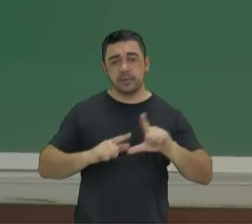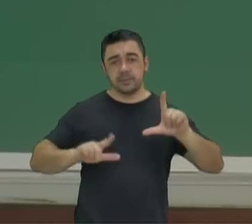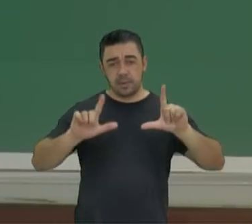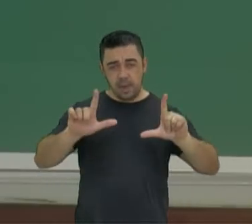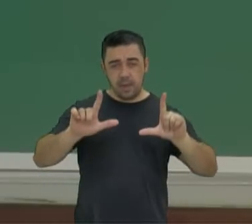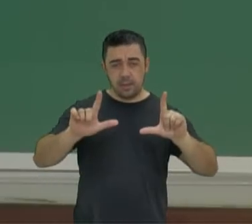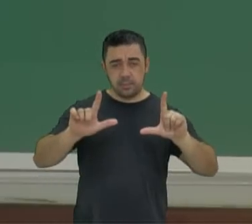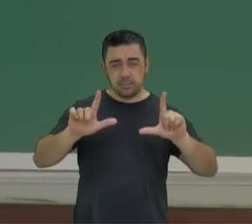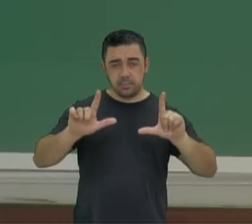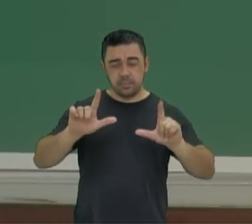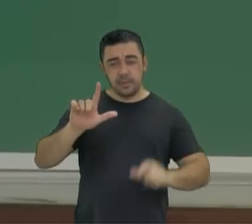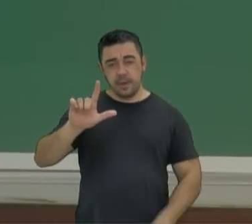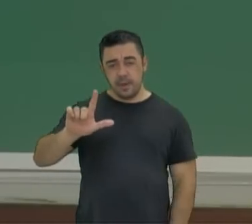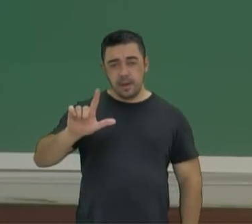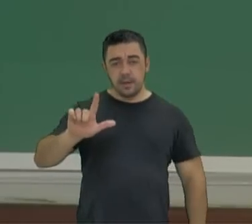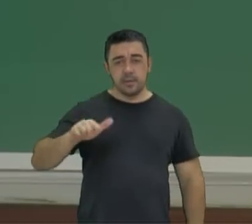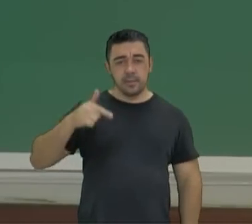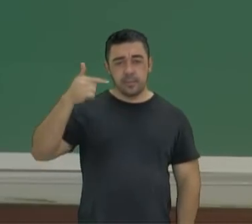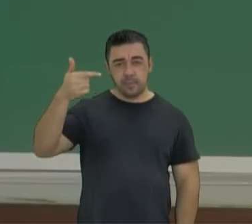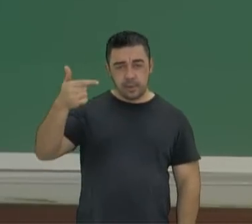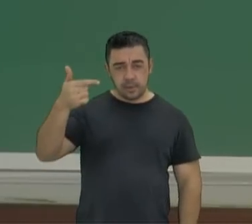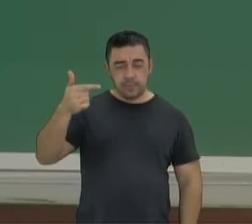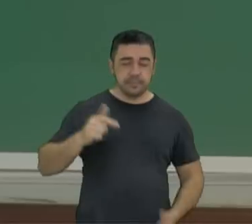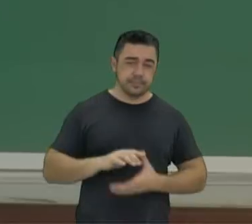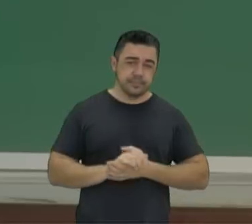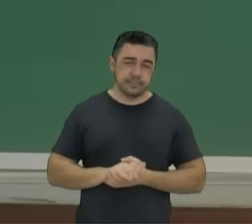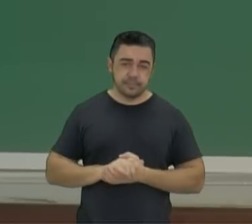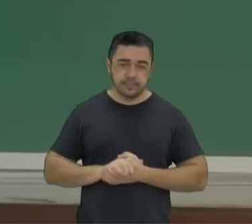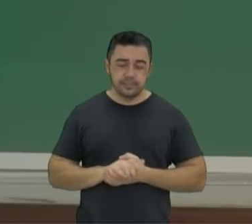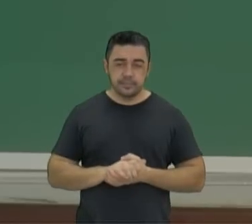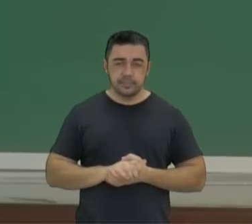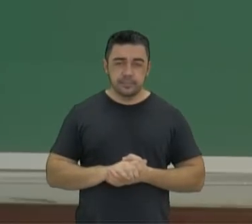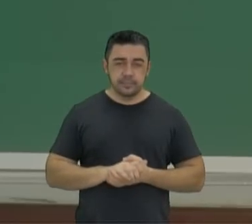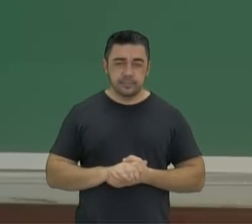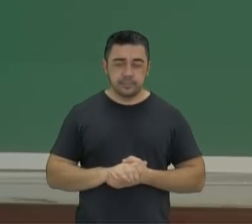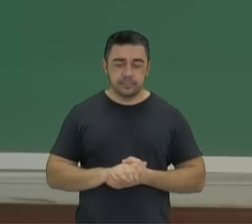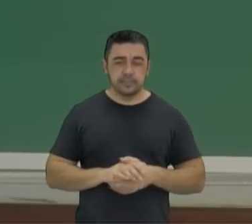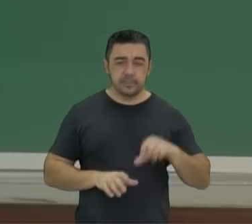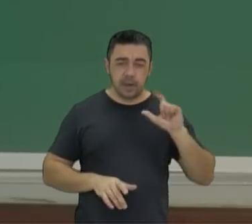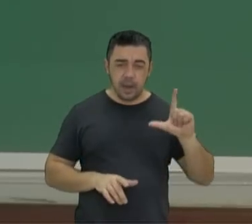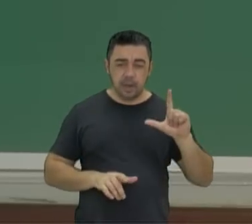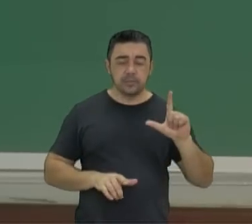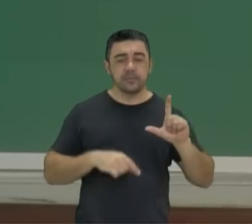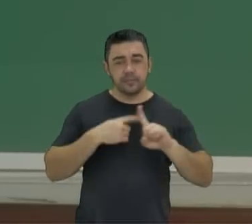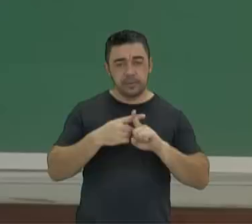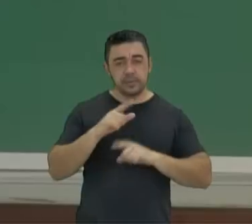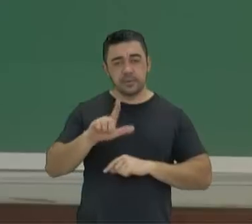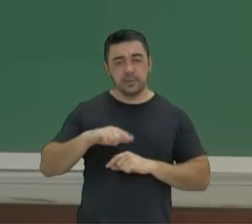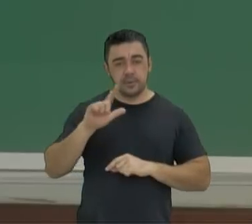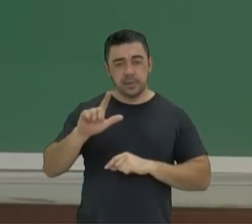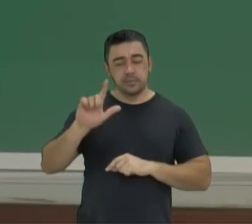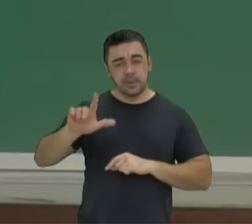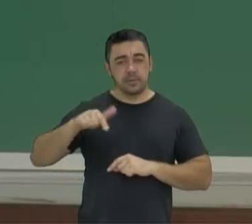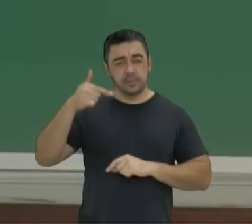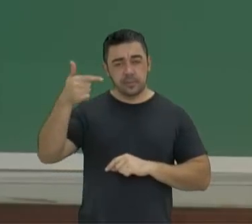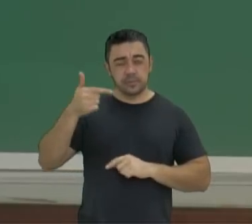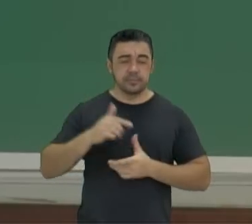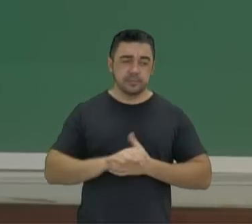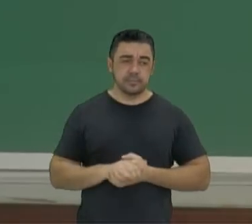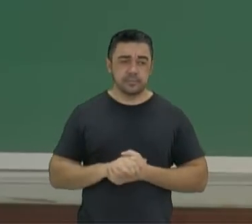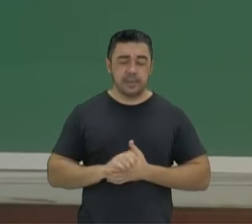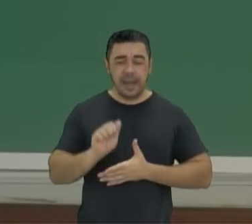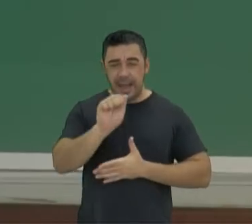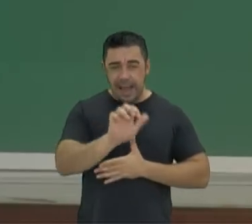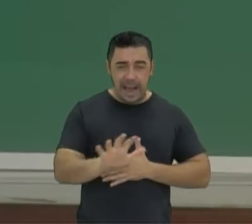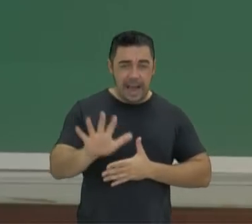prof mostrou ali no quadro? Centímetros vezes centímetro, centímetro quadrado. Lado vezes lado, lado quadrado. Então, quer dizer que a área